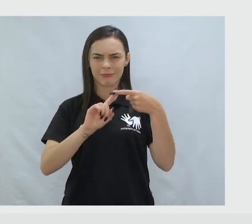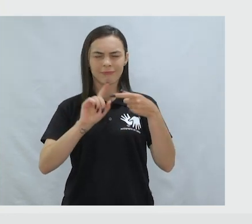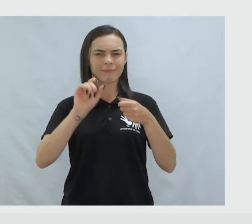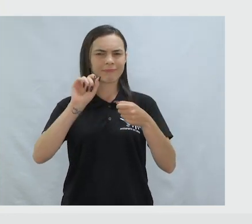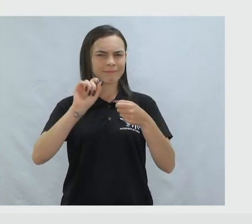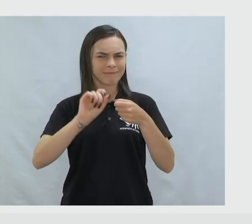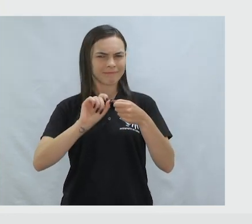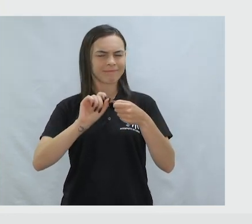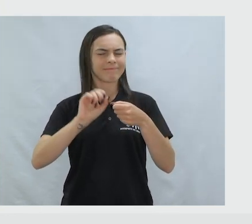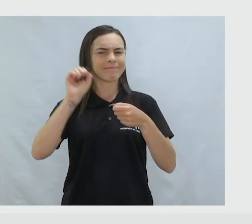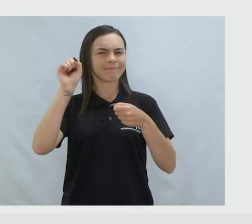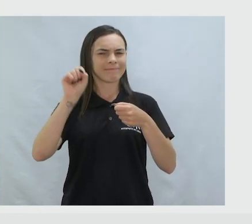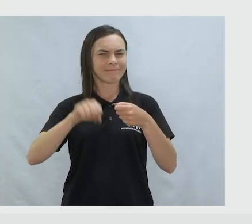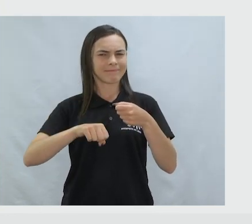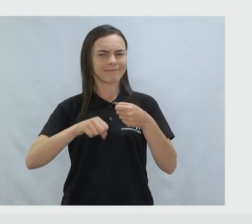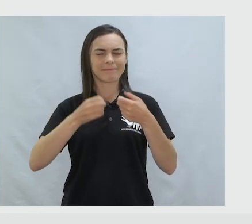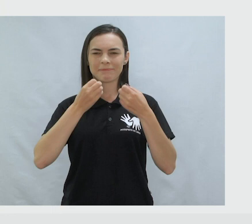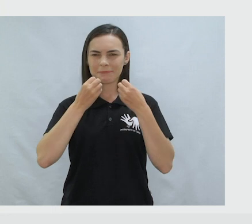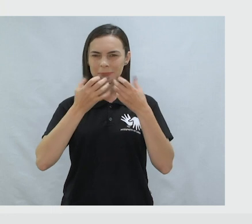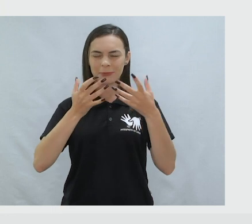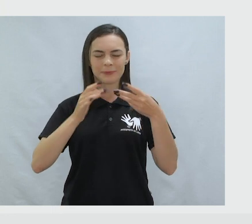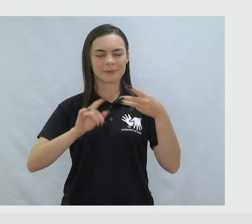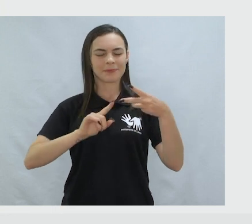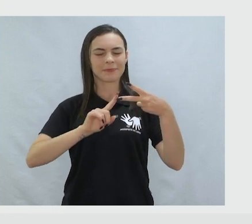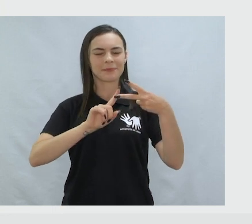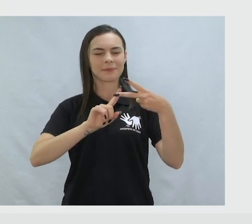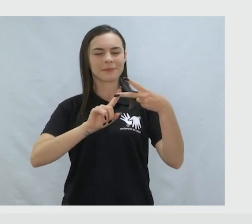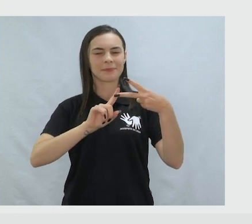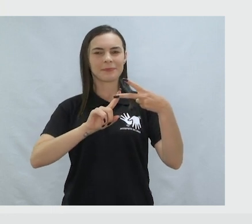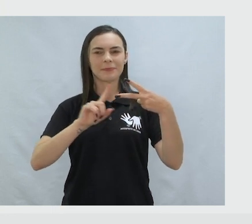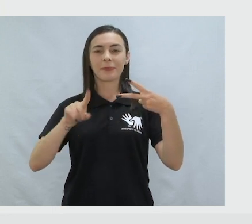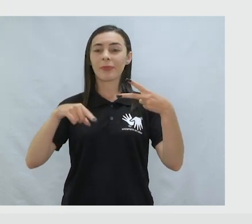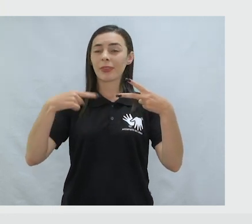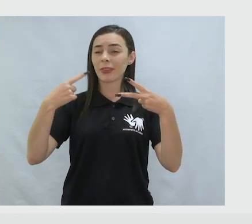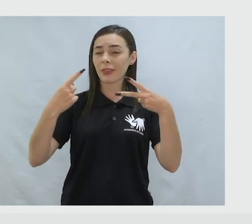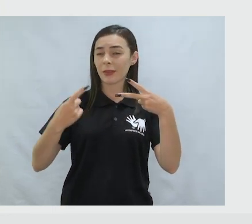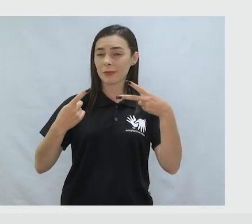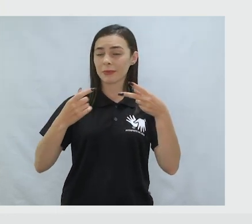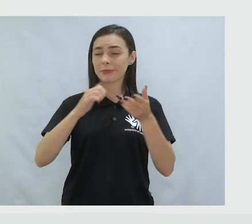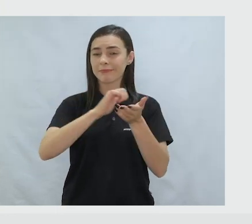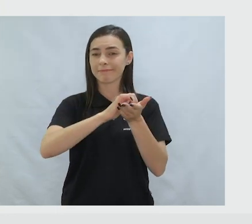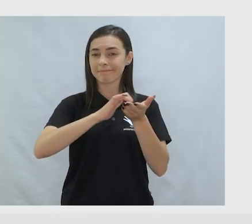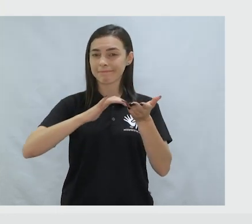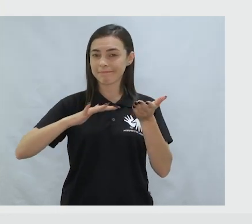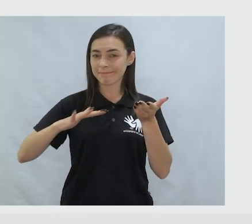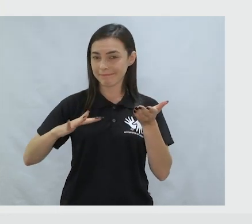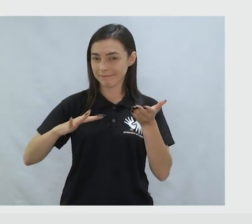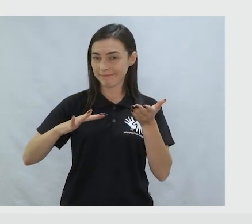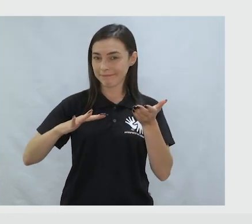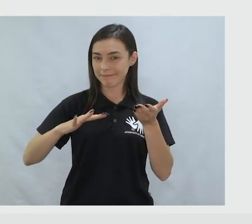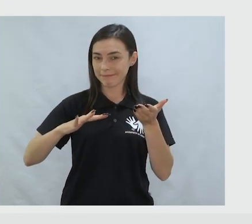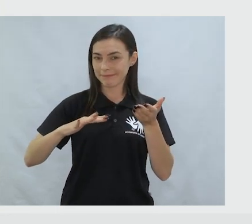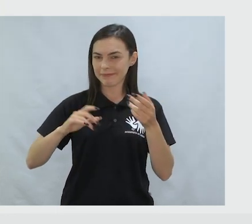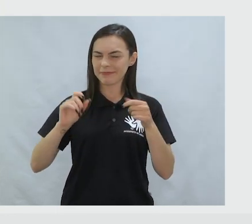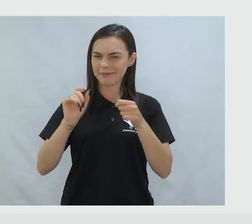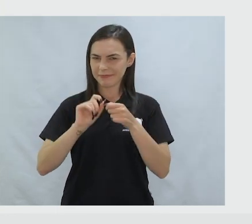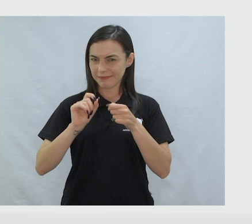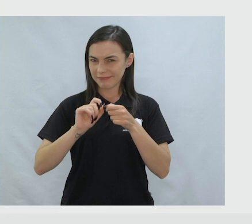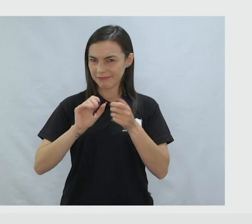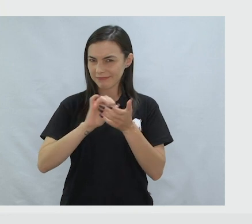Então, fizemos? Fizemos. Muito bem. Depois, a professora falou que tinha uma